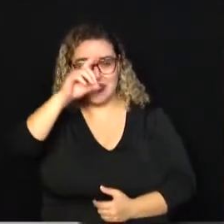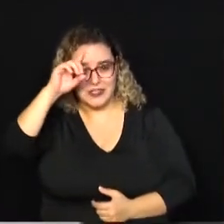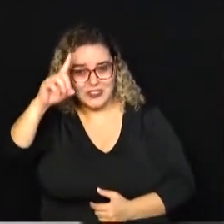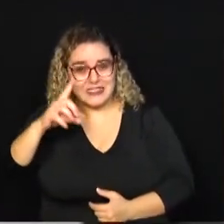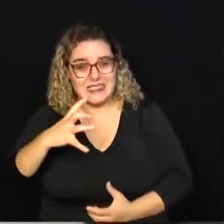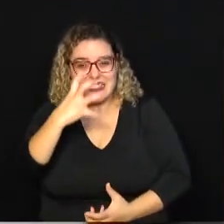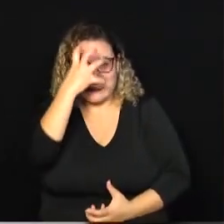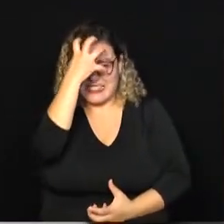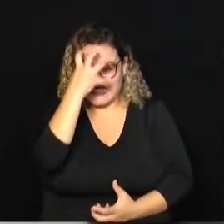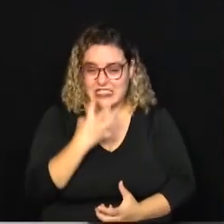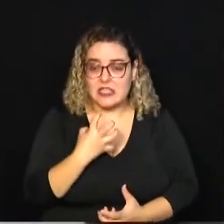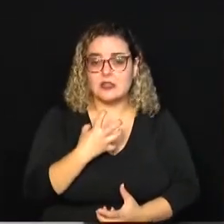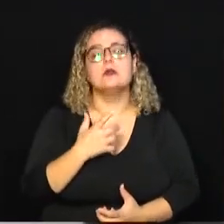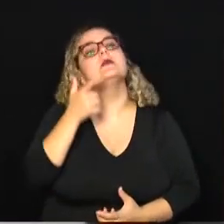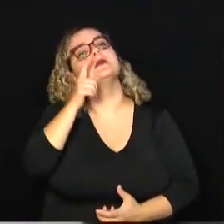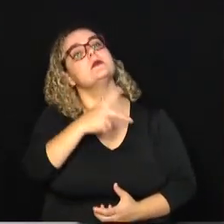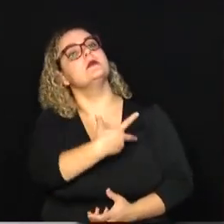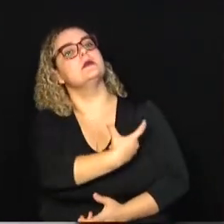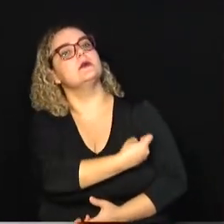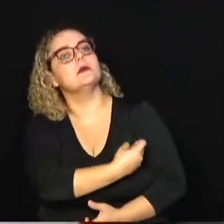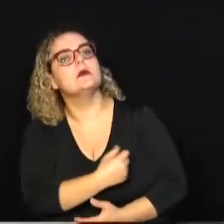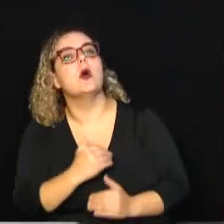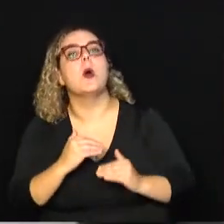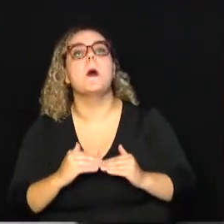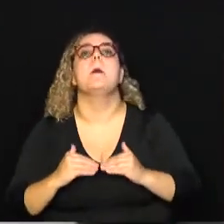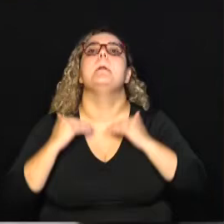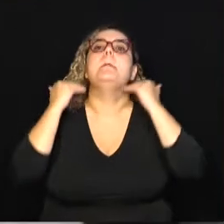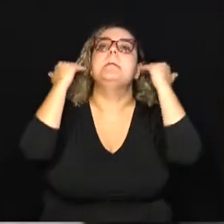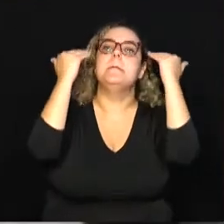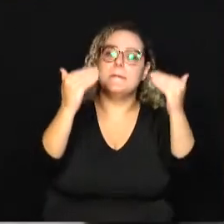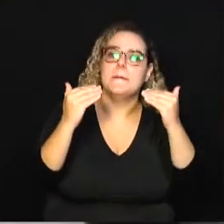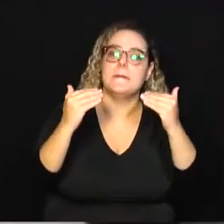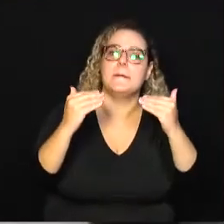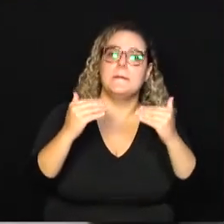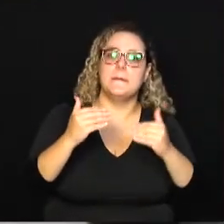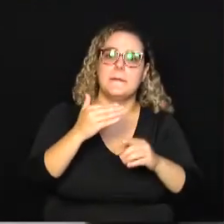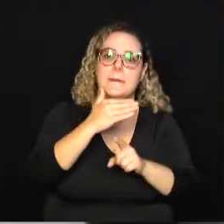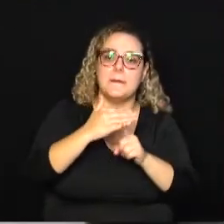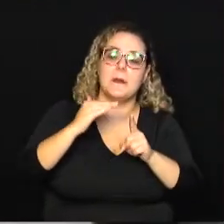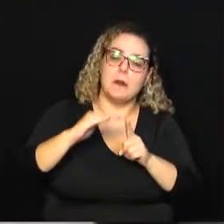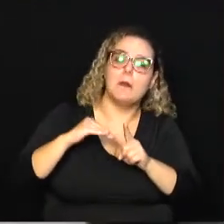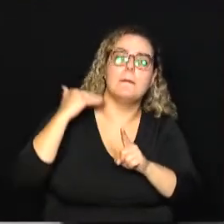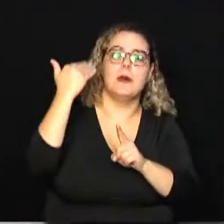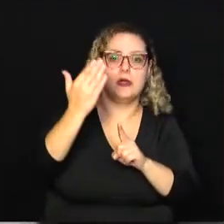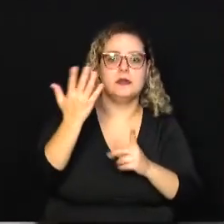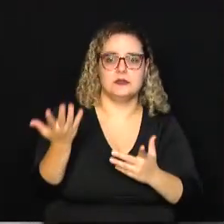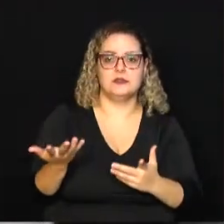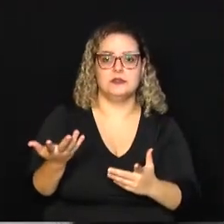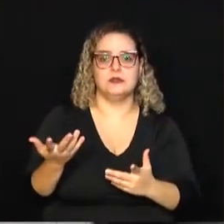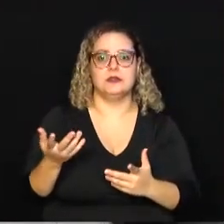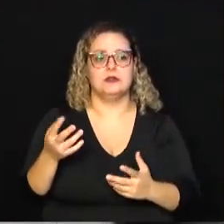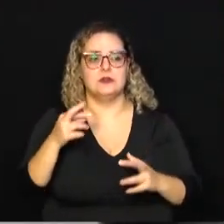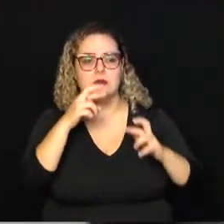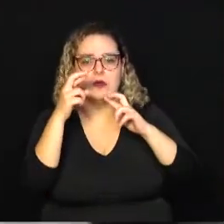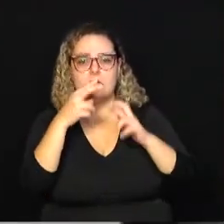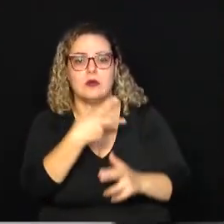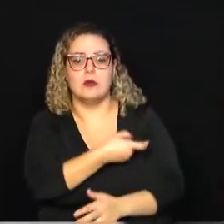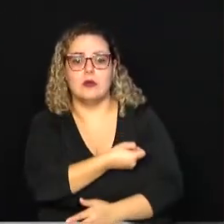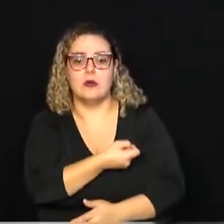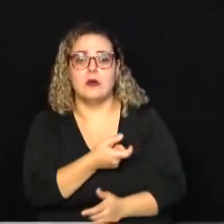né? Conseguiram vacinar mais da metade da população já, né? E estão vendo entre os vacinados uma